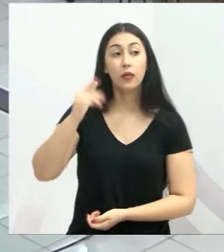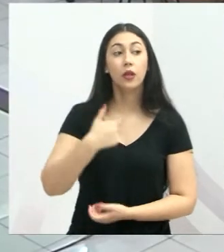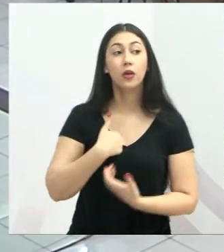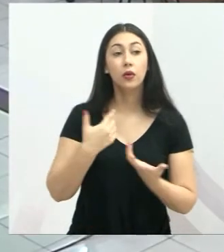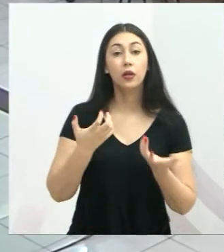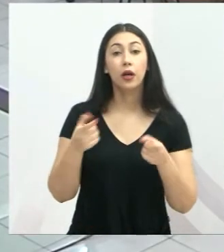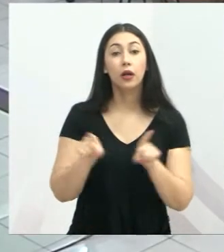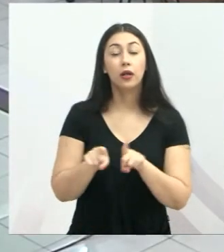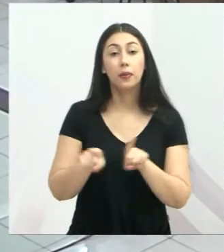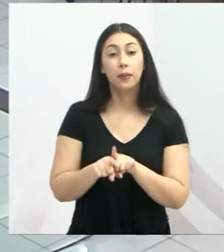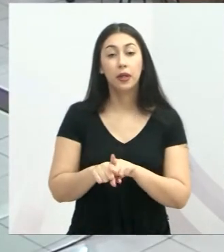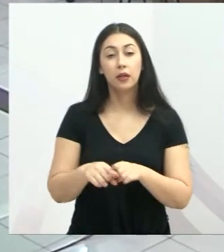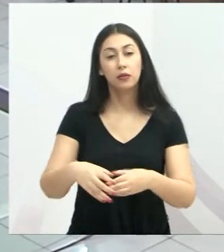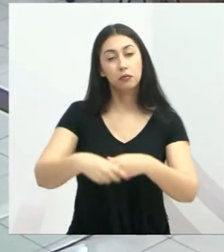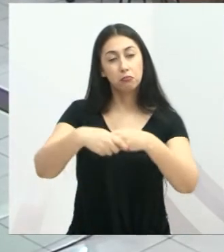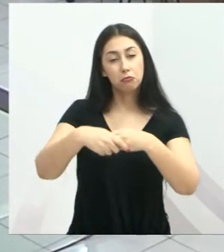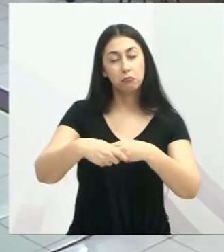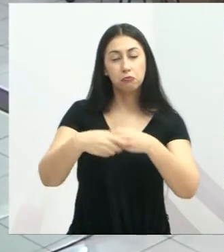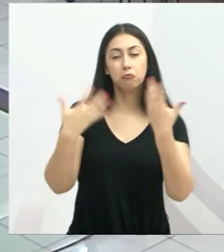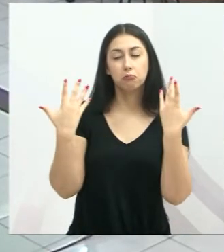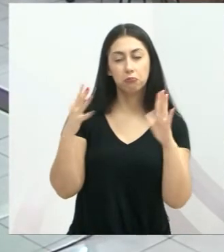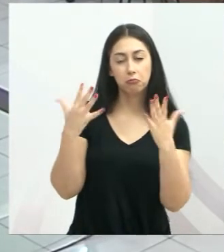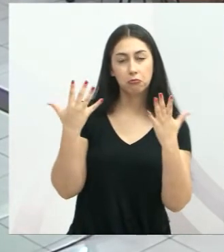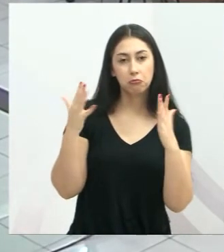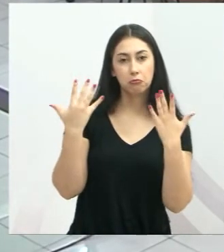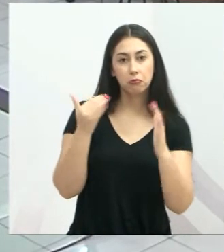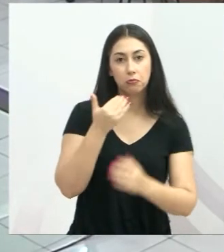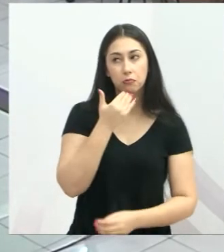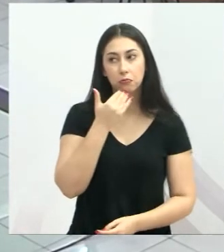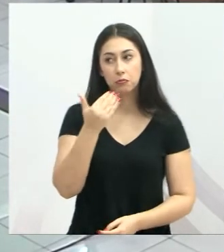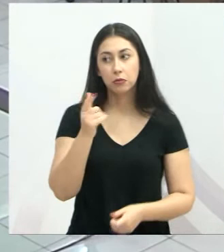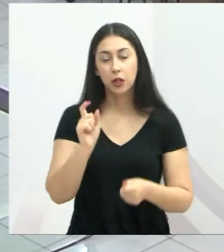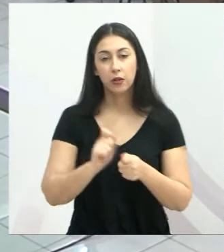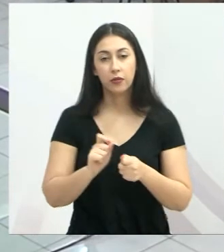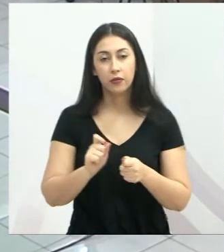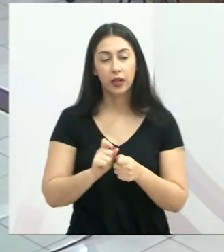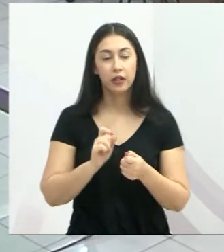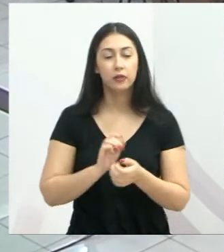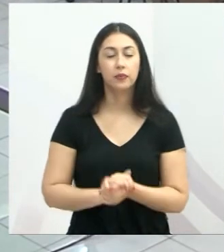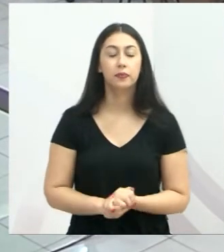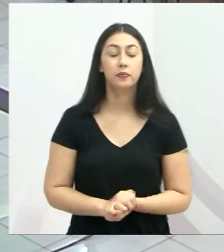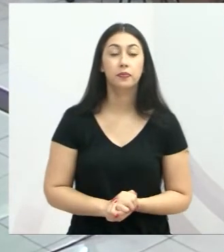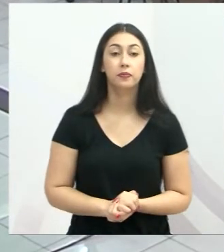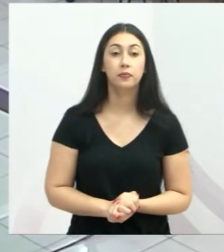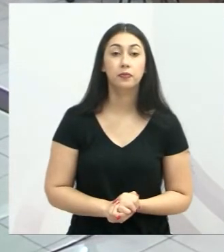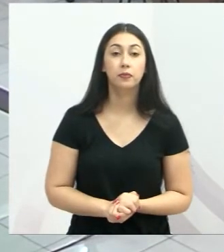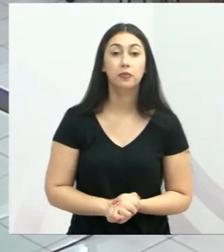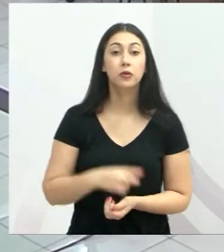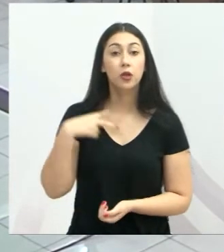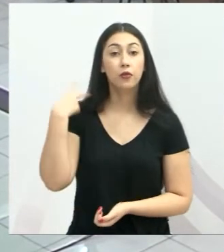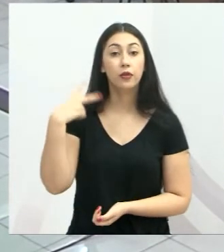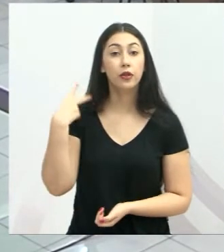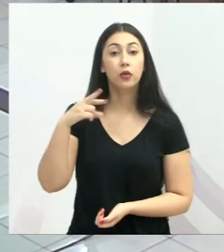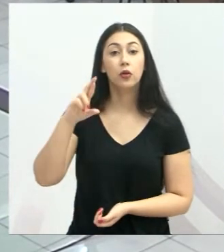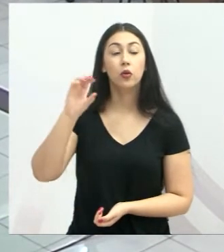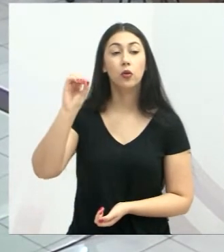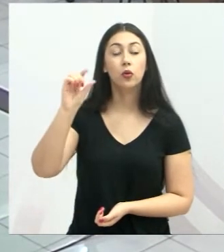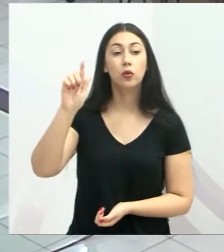quero cumprimentar o pedido feito pelo pastor Rogério Timóteo, vereador preocupado na área da saúde. E o